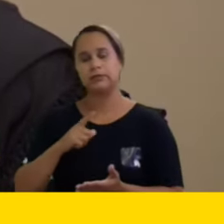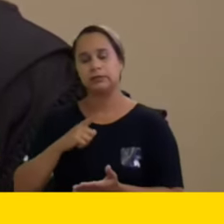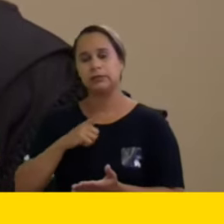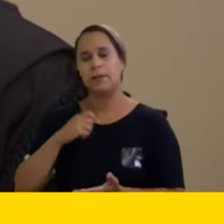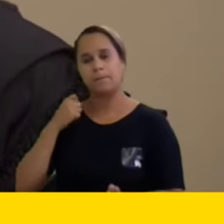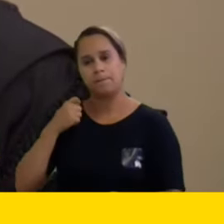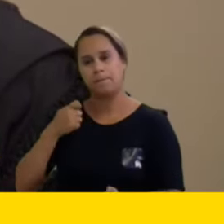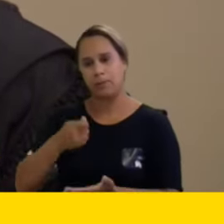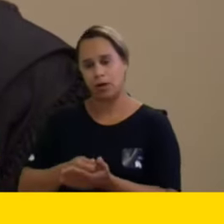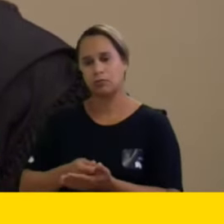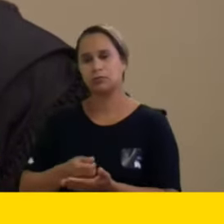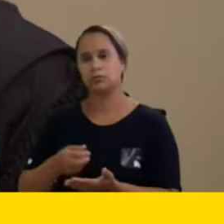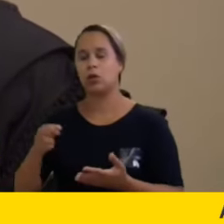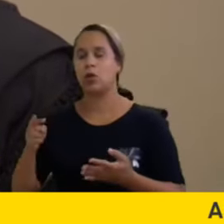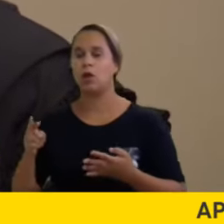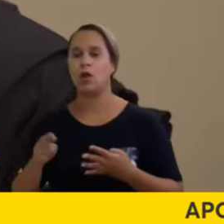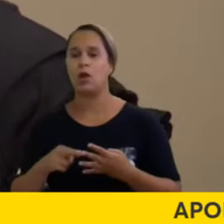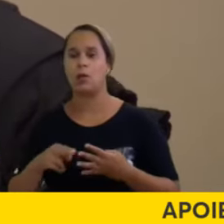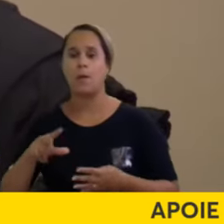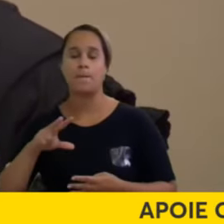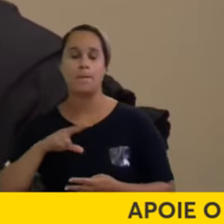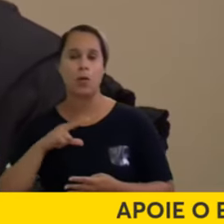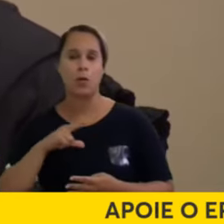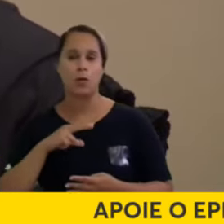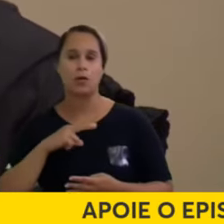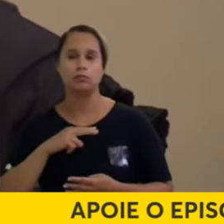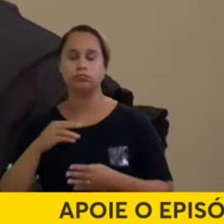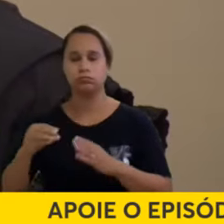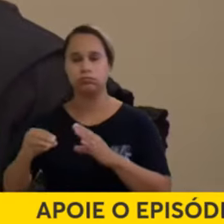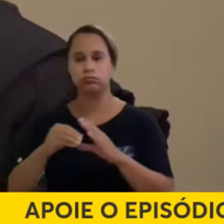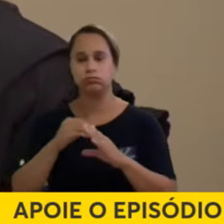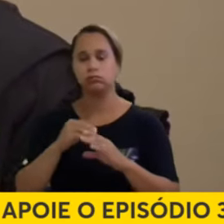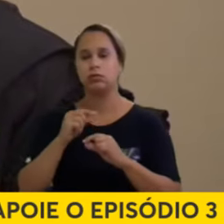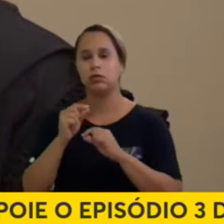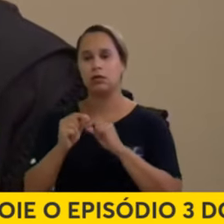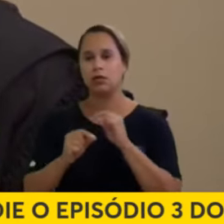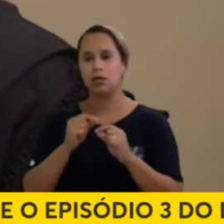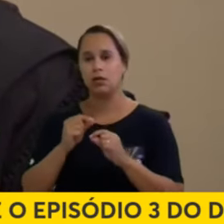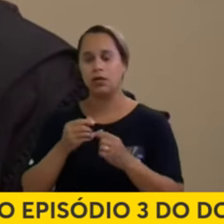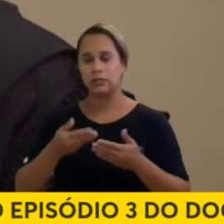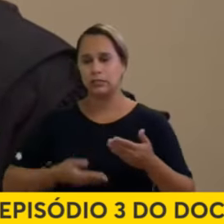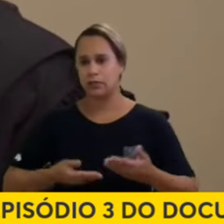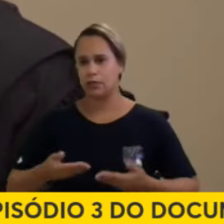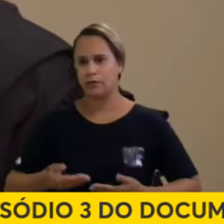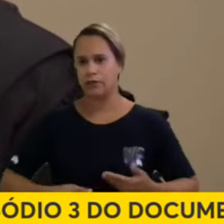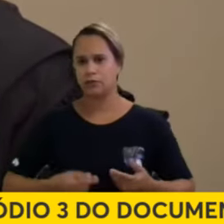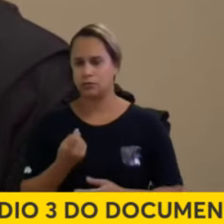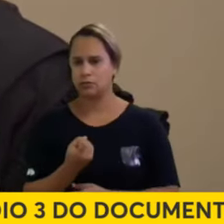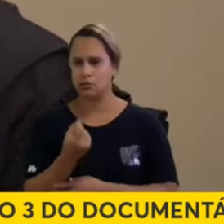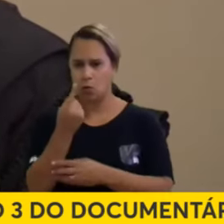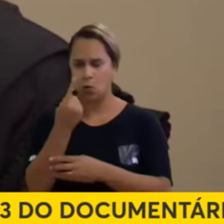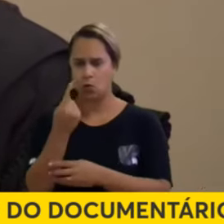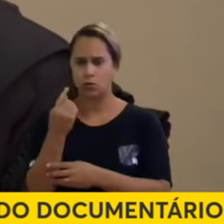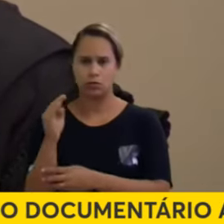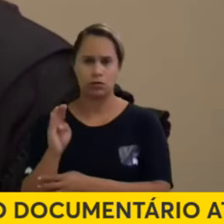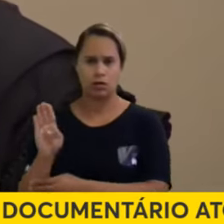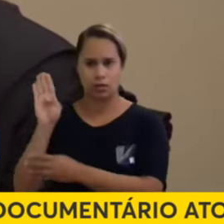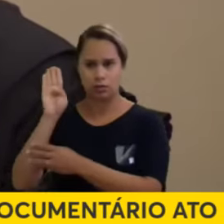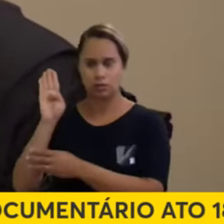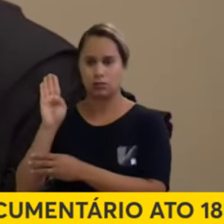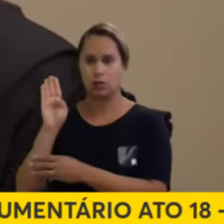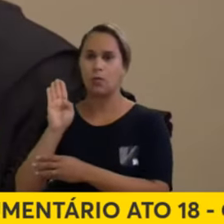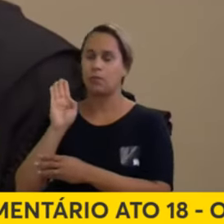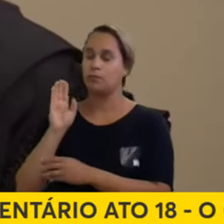próprios de uma nota fiscal enviada anteriormente ressalto que serviços prestados diretamente Ao Único candidato Pode configurar a propaganda antecipada